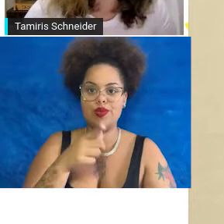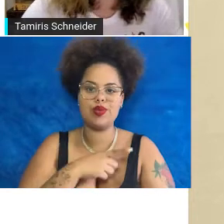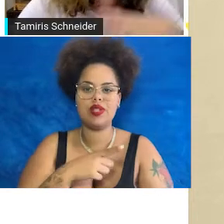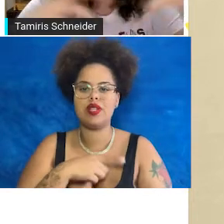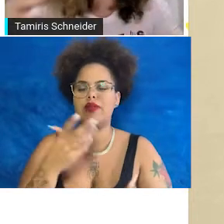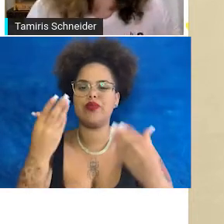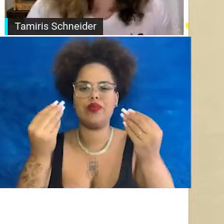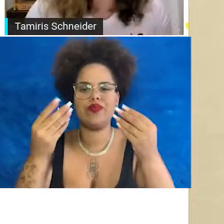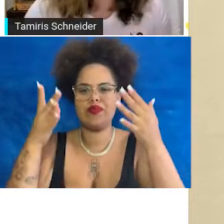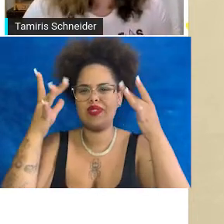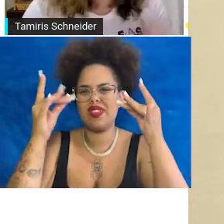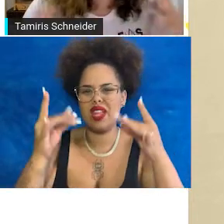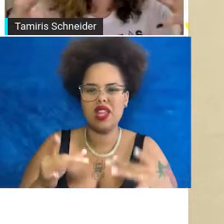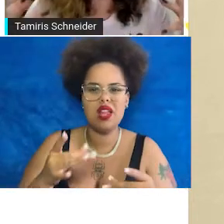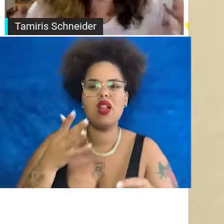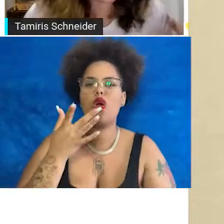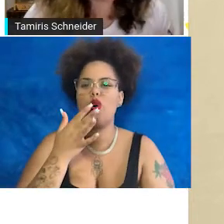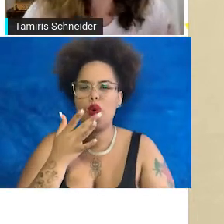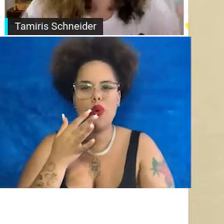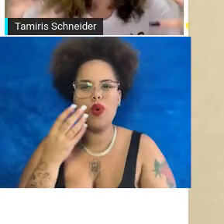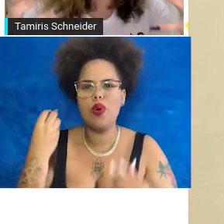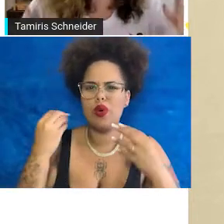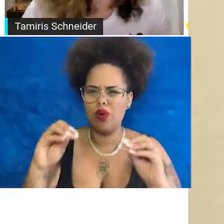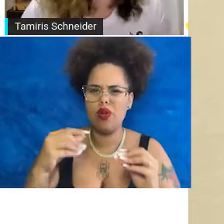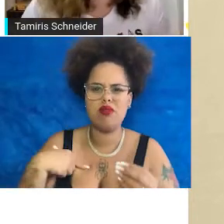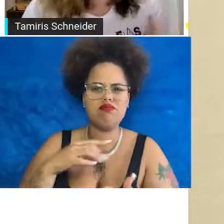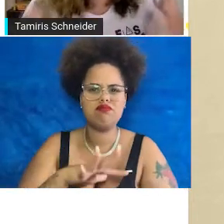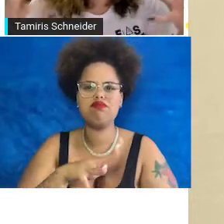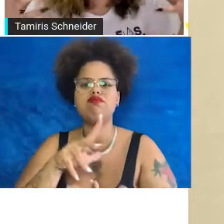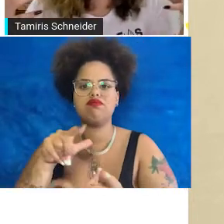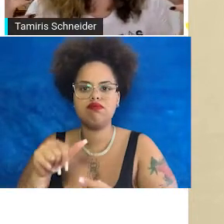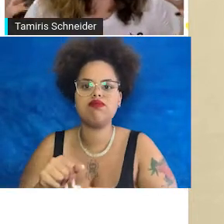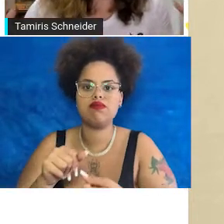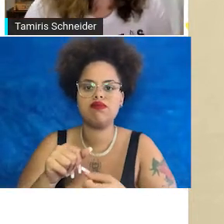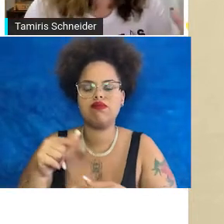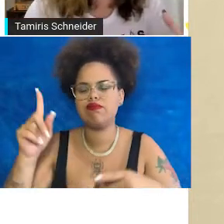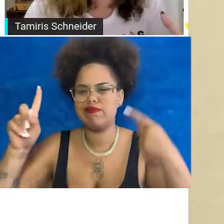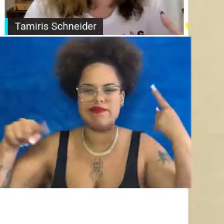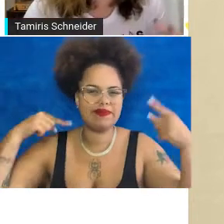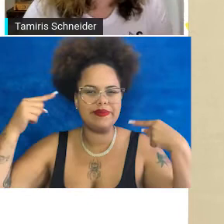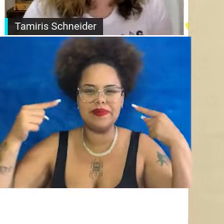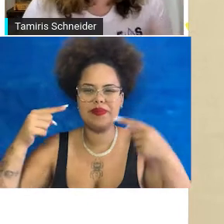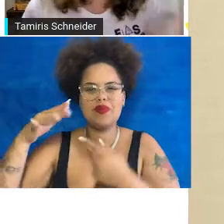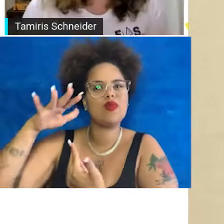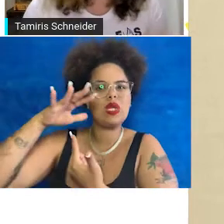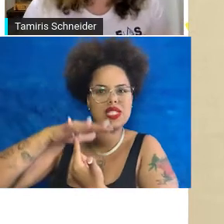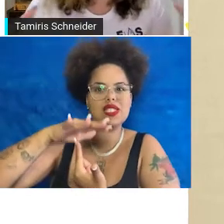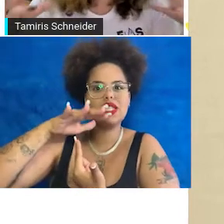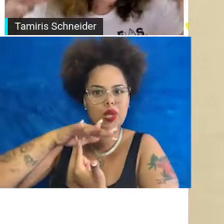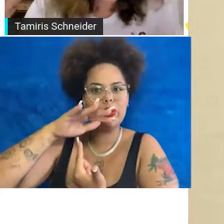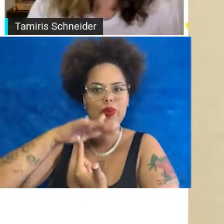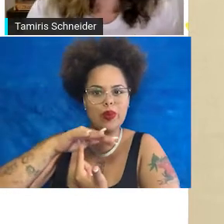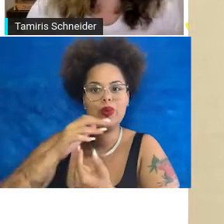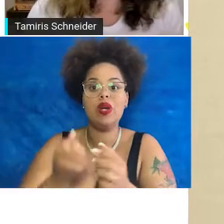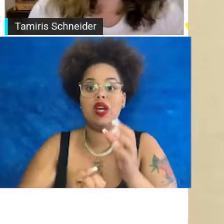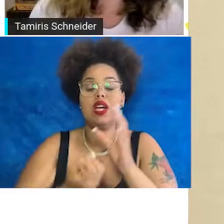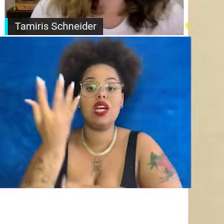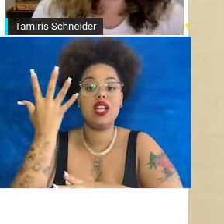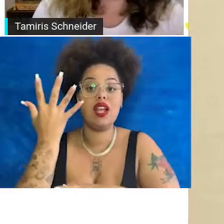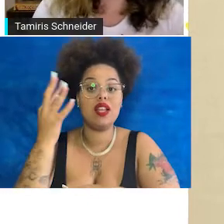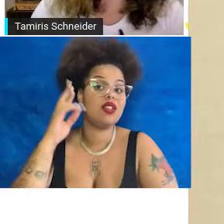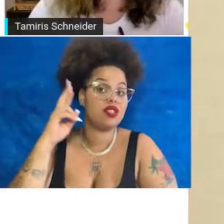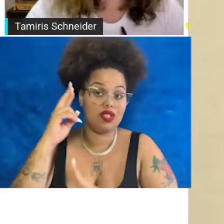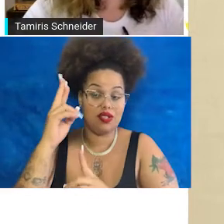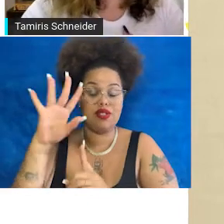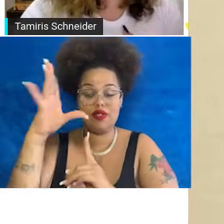de detalhes, de cores, que te coloca nesse universo, te coloca nessa loucura do circo, que foi criada pela direção